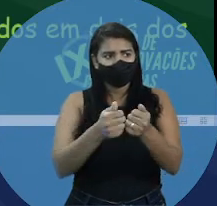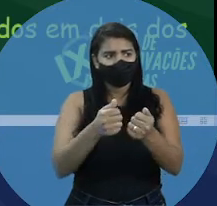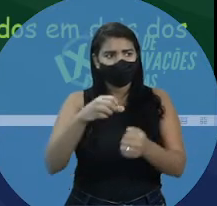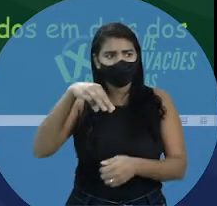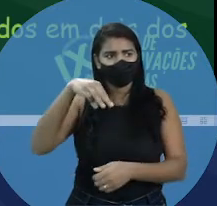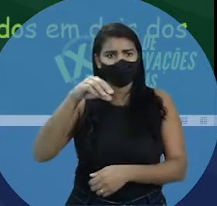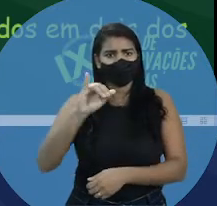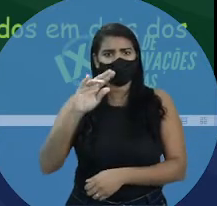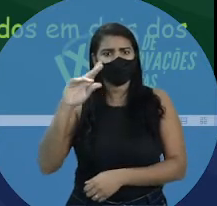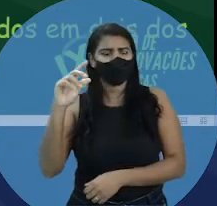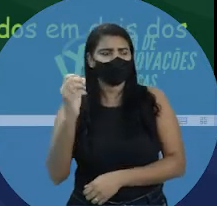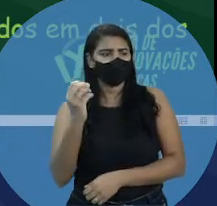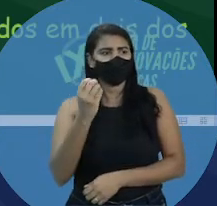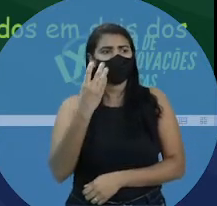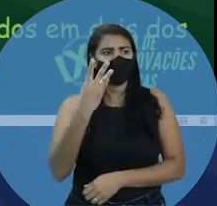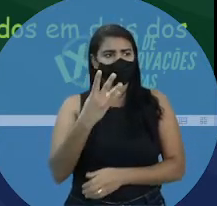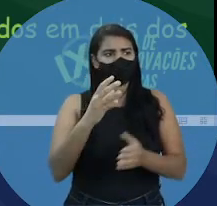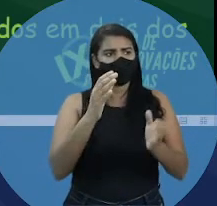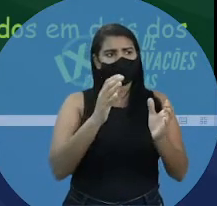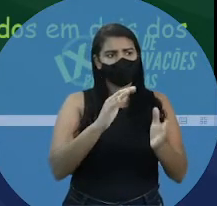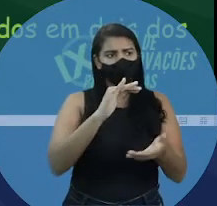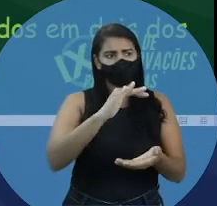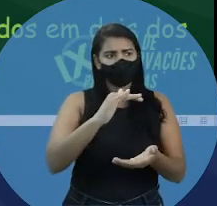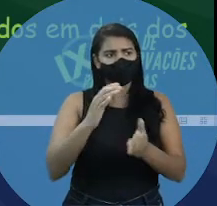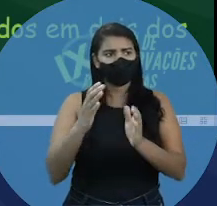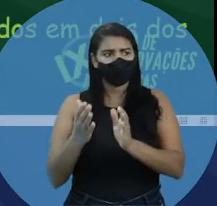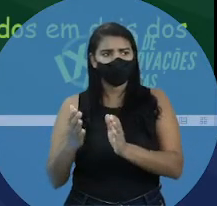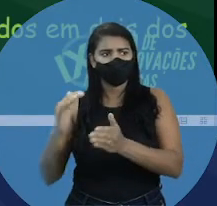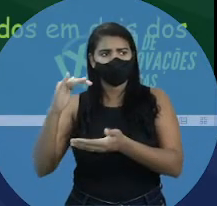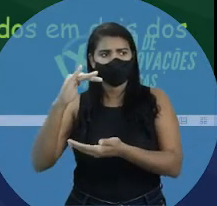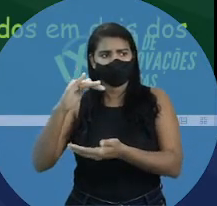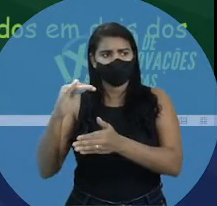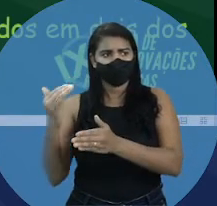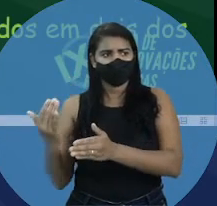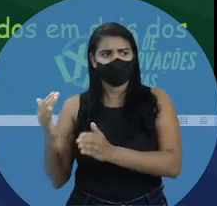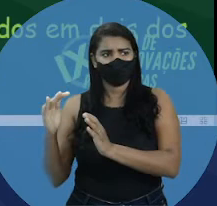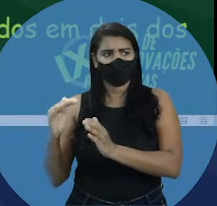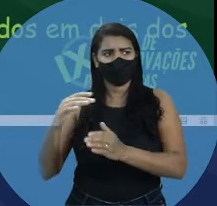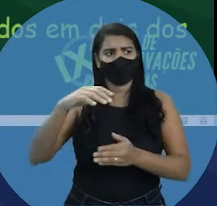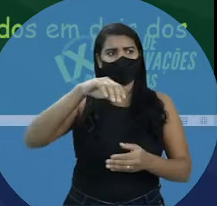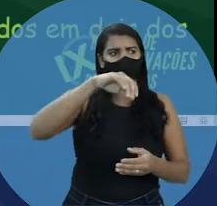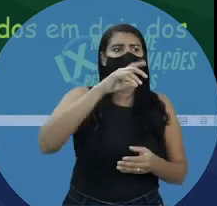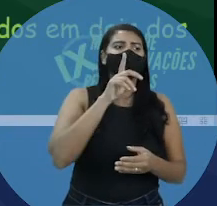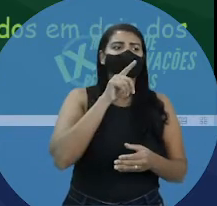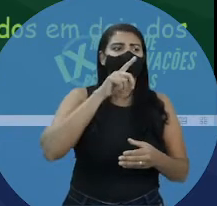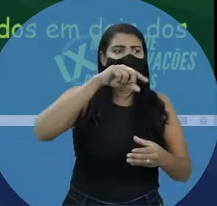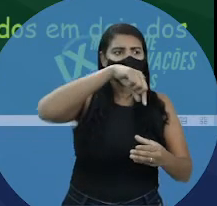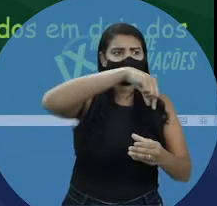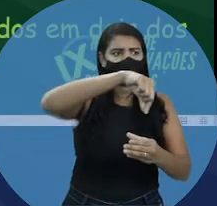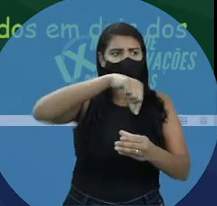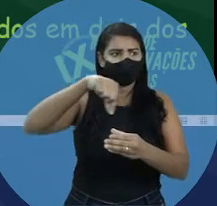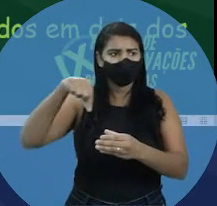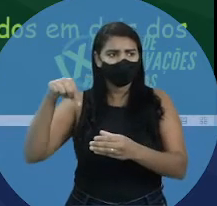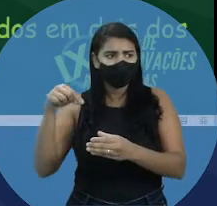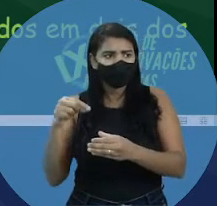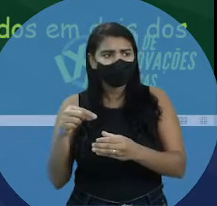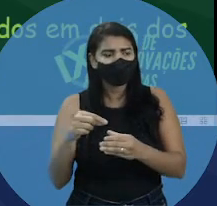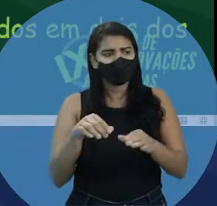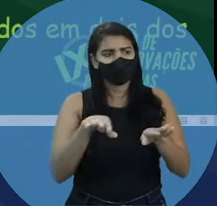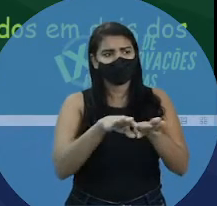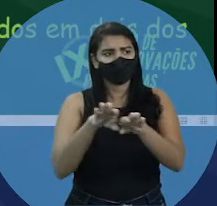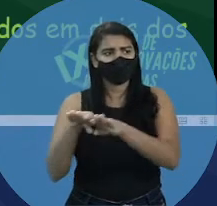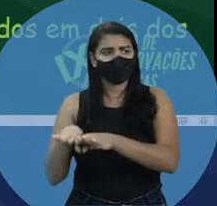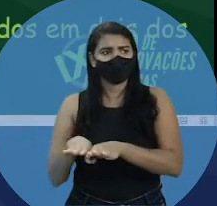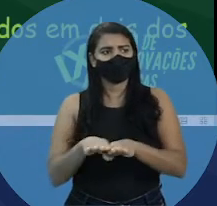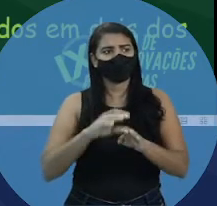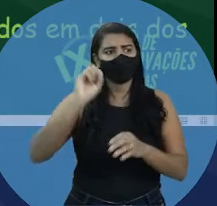cada um dos 4 jarros. Os jarros foram regados e cuidadosamente colocados em situações semelhantes.